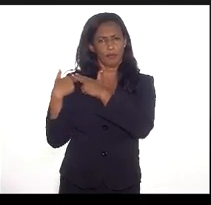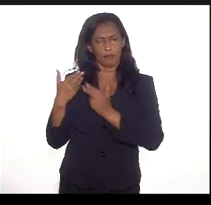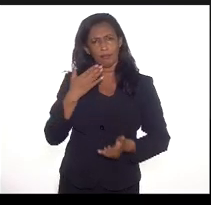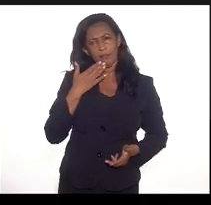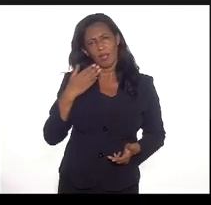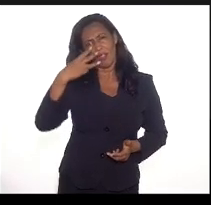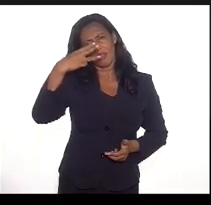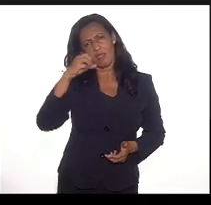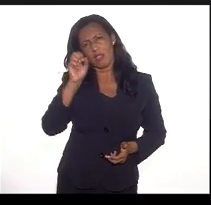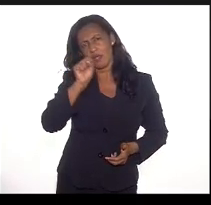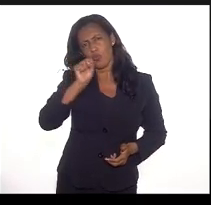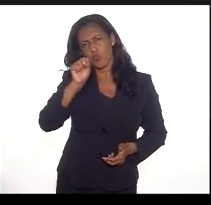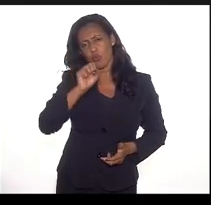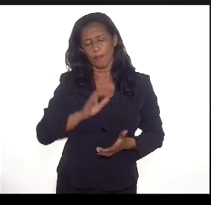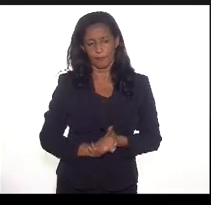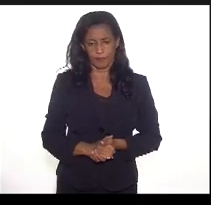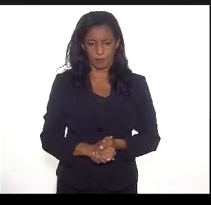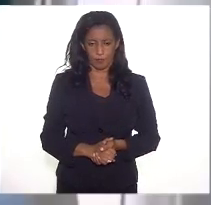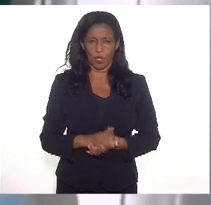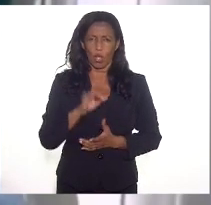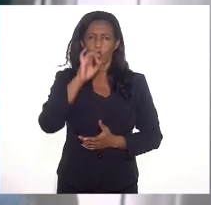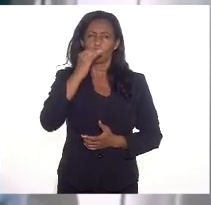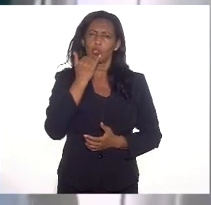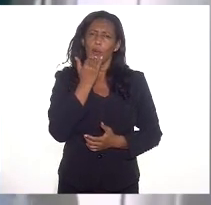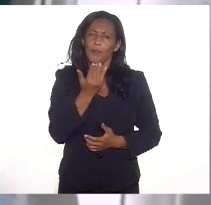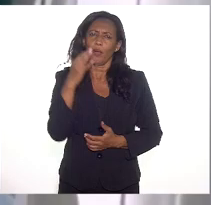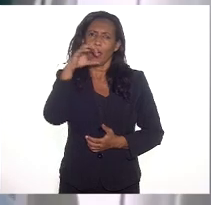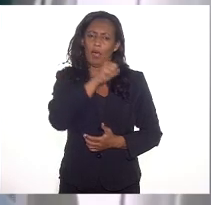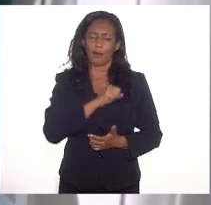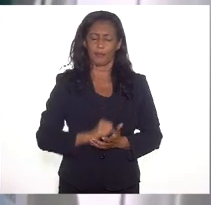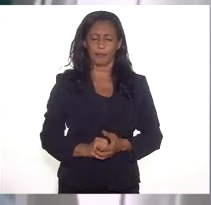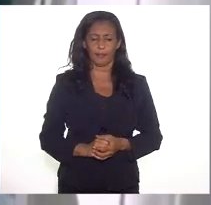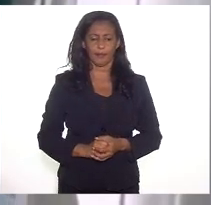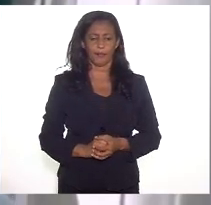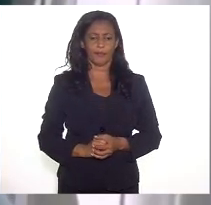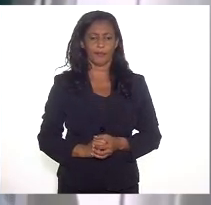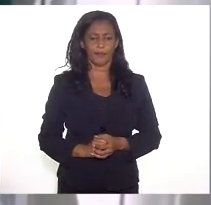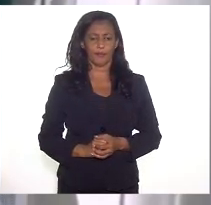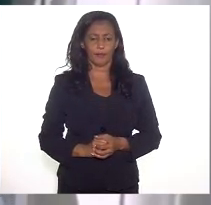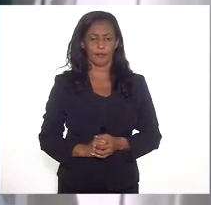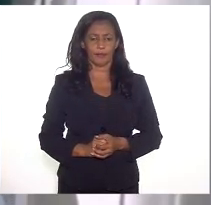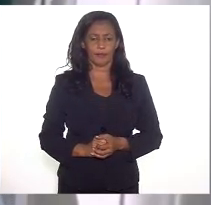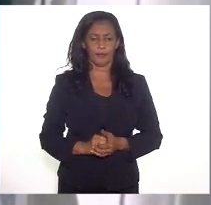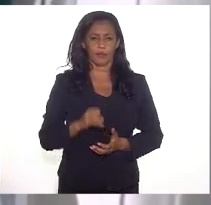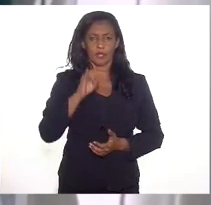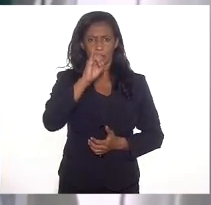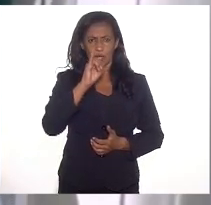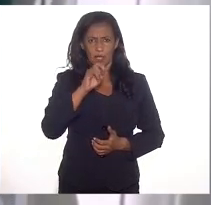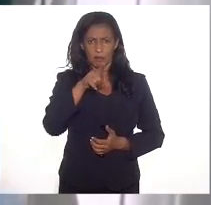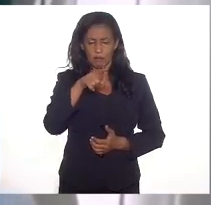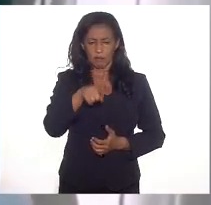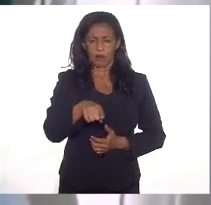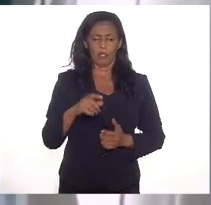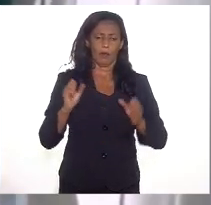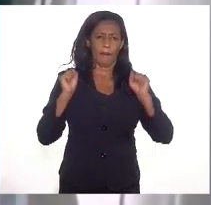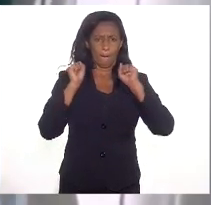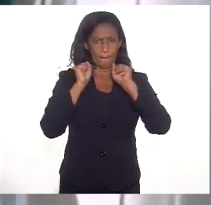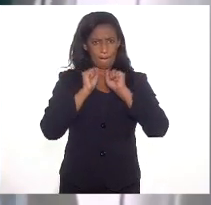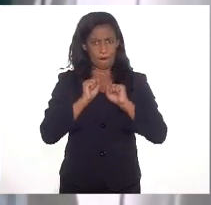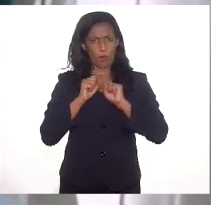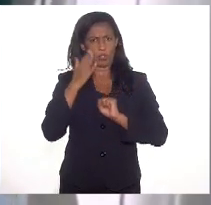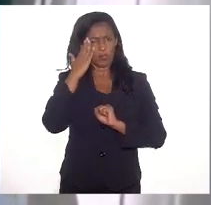segundos? Pois não? Eu queria dar uma sugestão à Vossa Excelência. Se Vossa Excelência pudesse programar, eu sei que a nossa